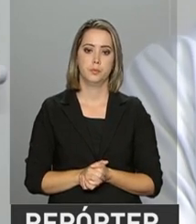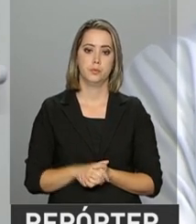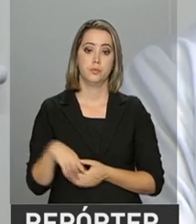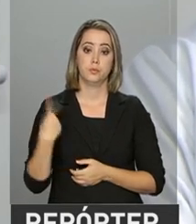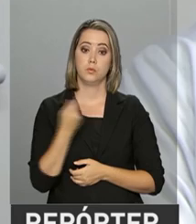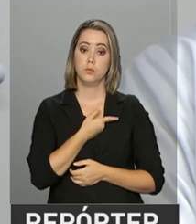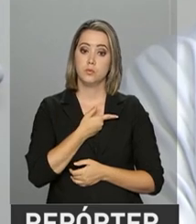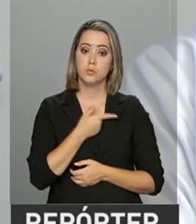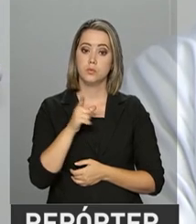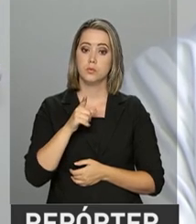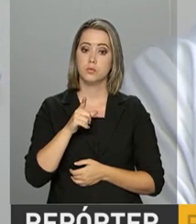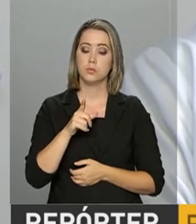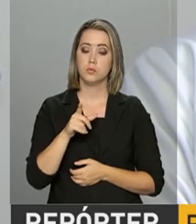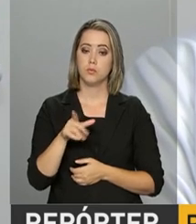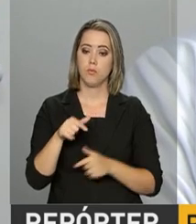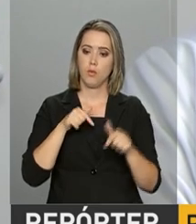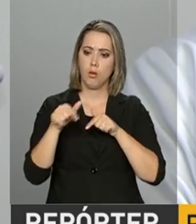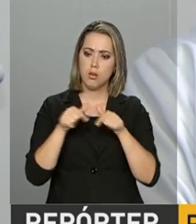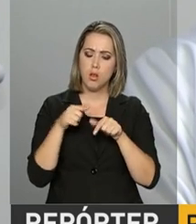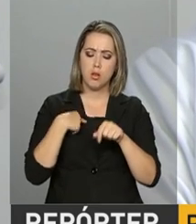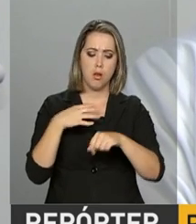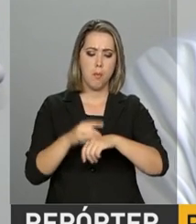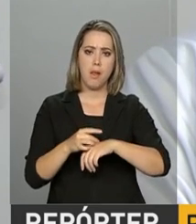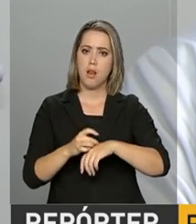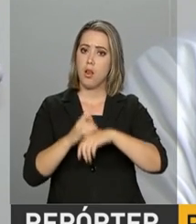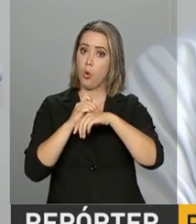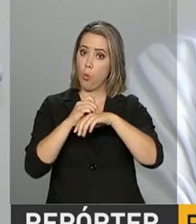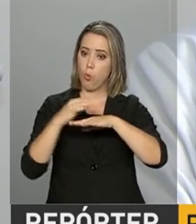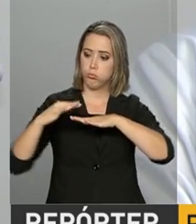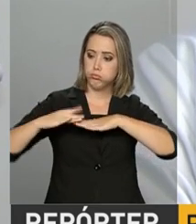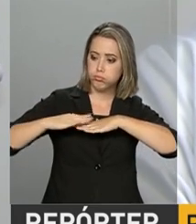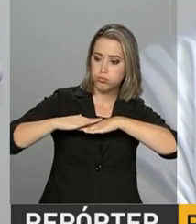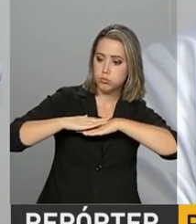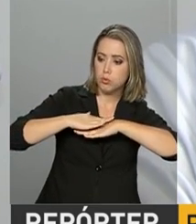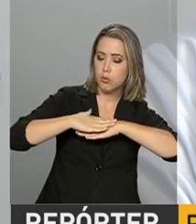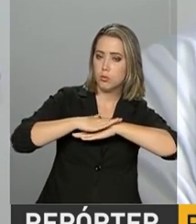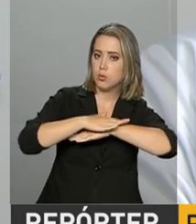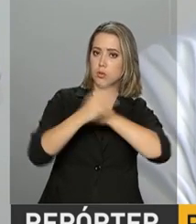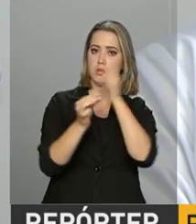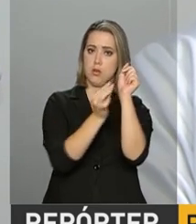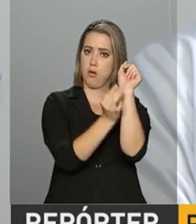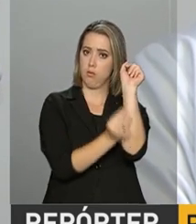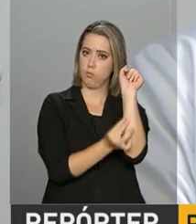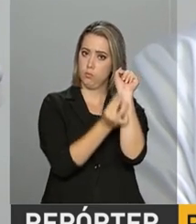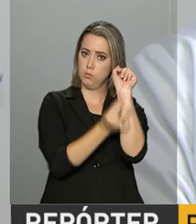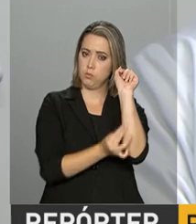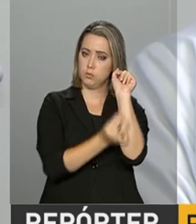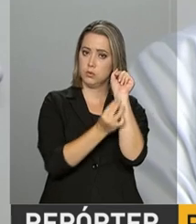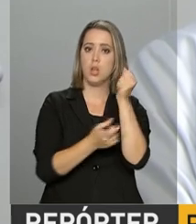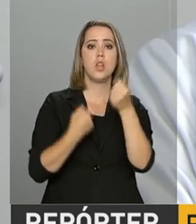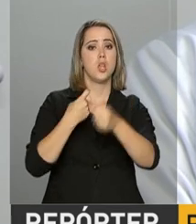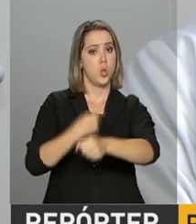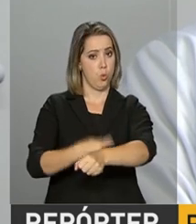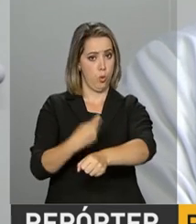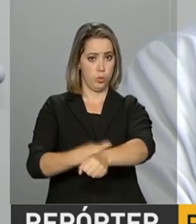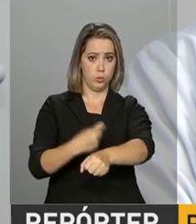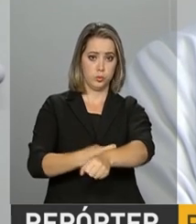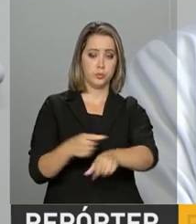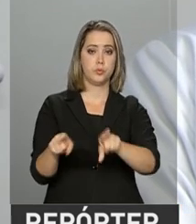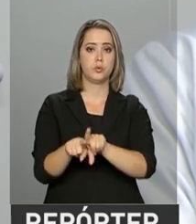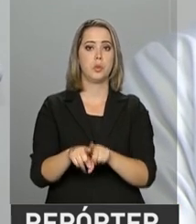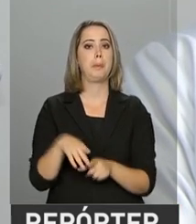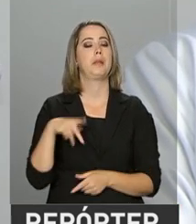tecido músculo-esquelético, que é osso, cartilagem e tendão, basicamente. A gente trabalha com